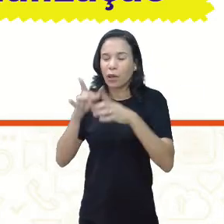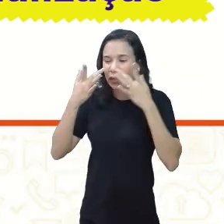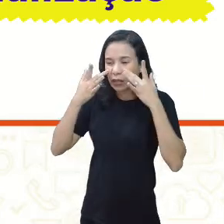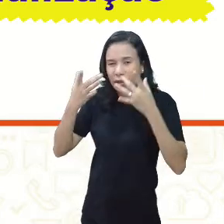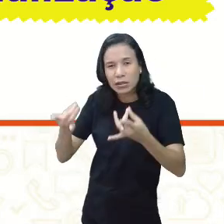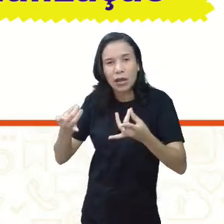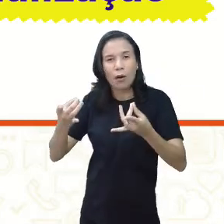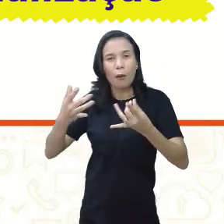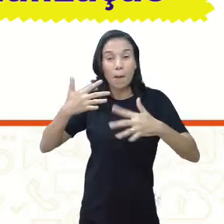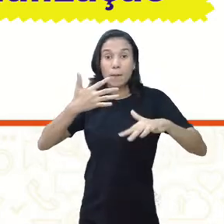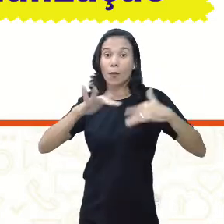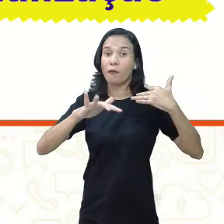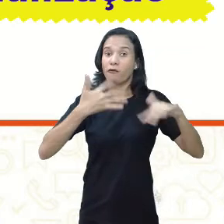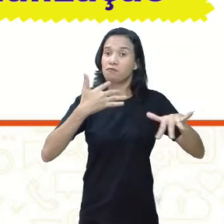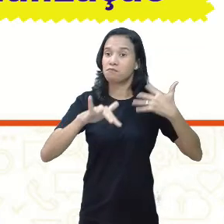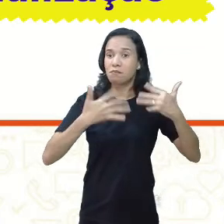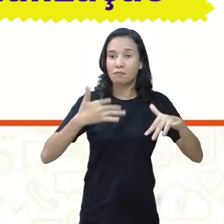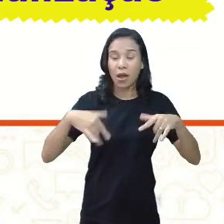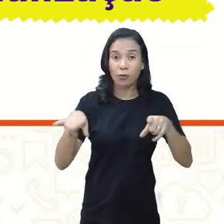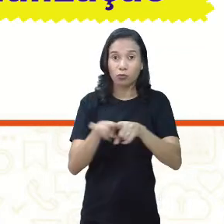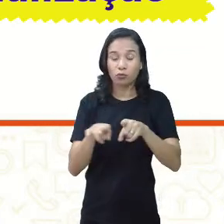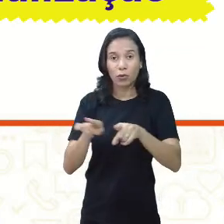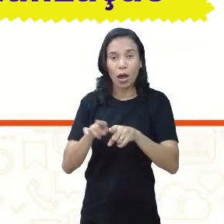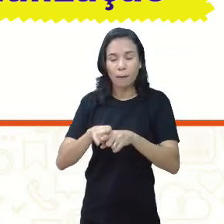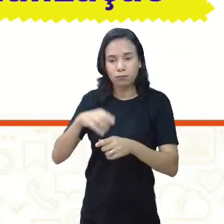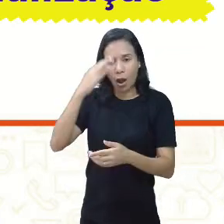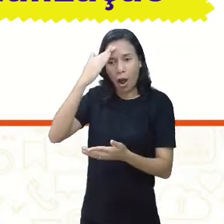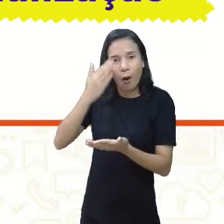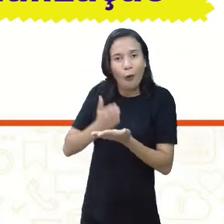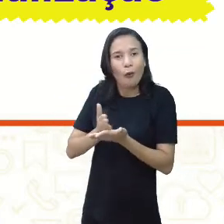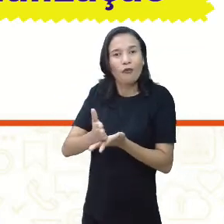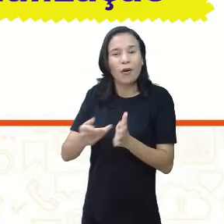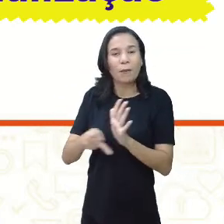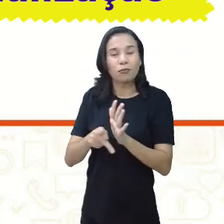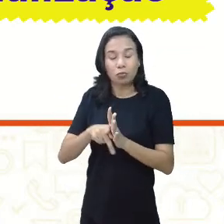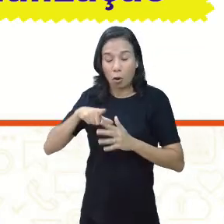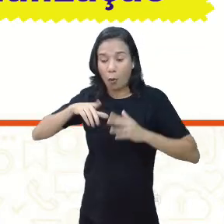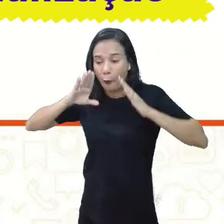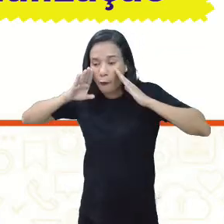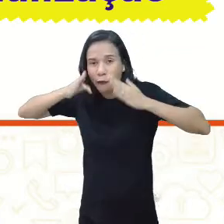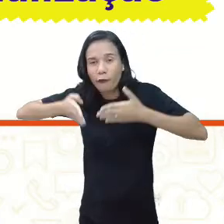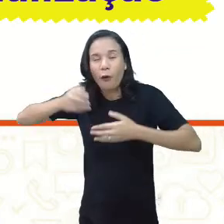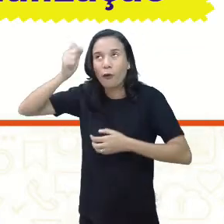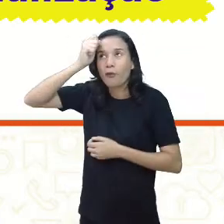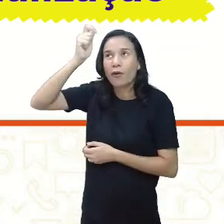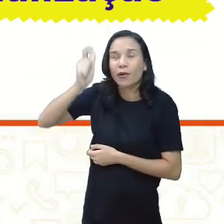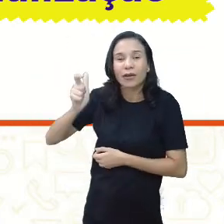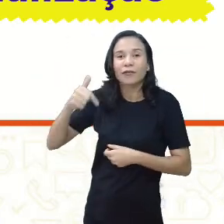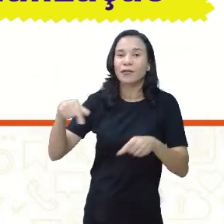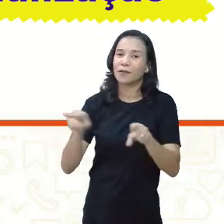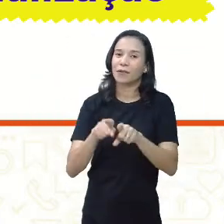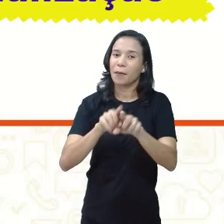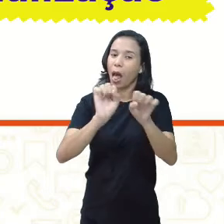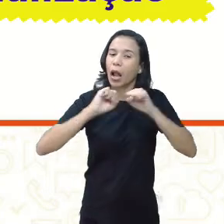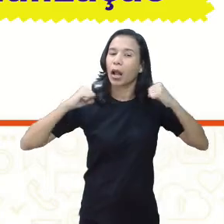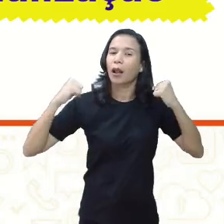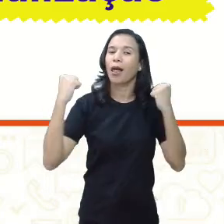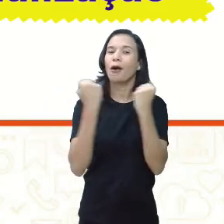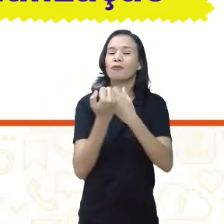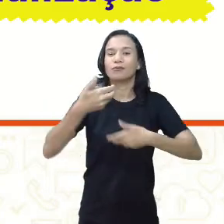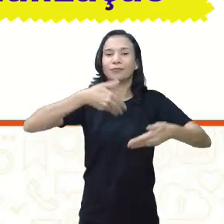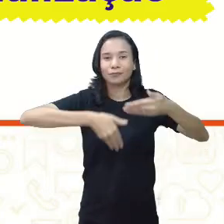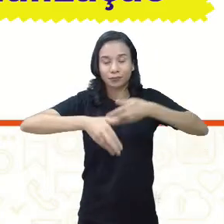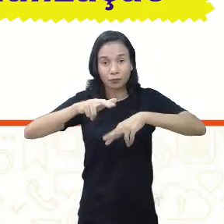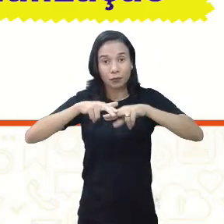atenção, a motricidade, a autoconfiança, a concentração, a criatividade e a socialização.